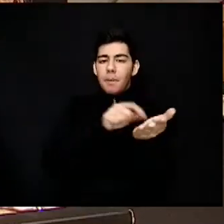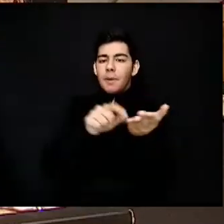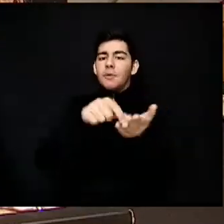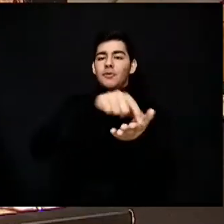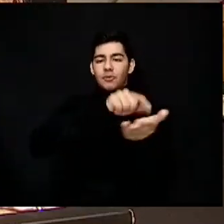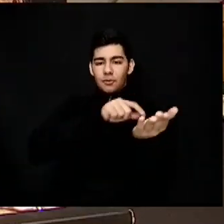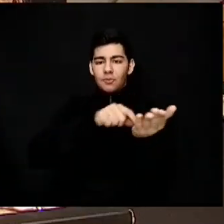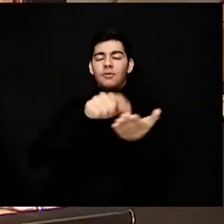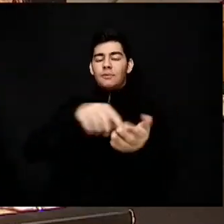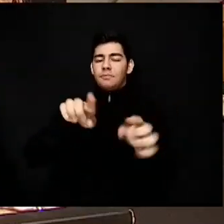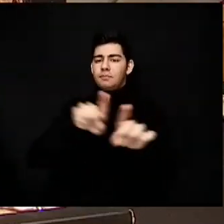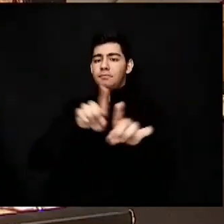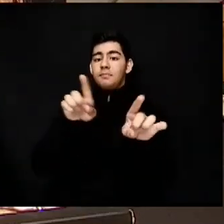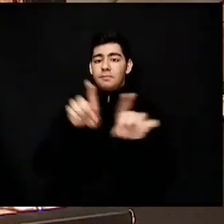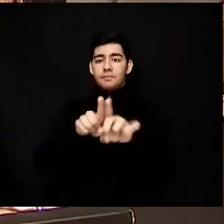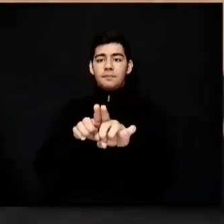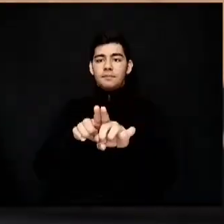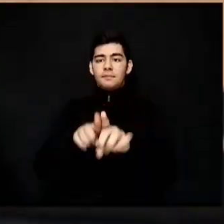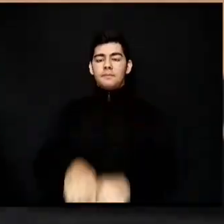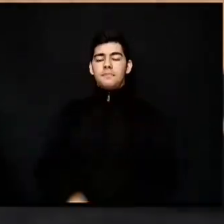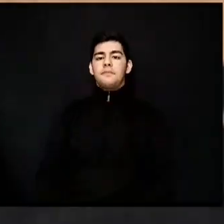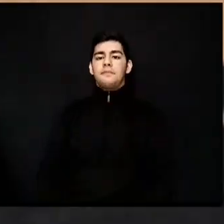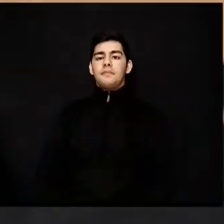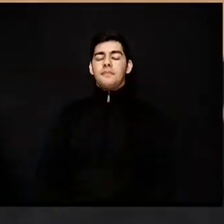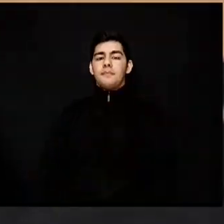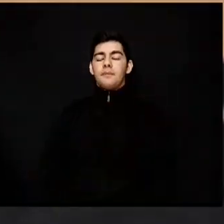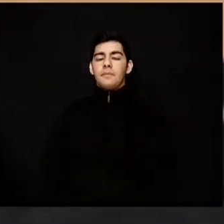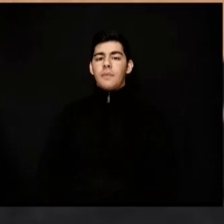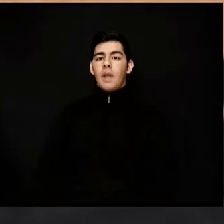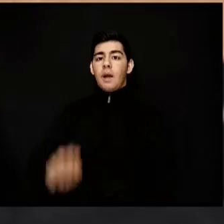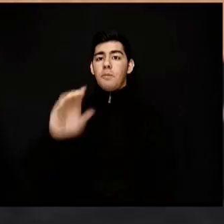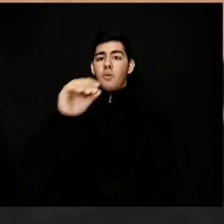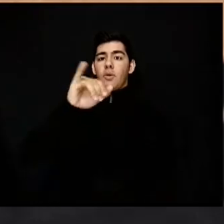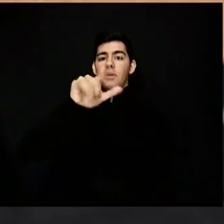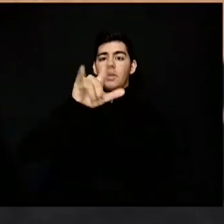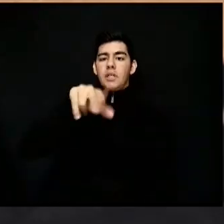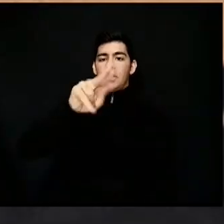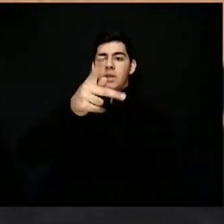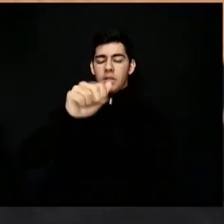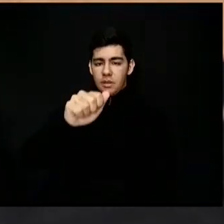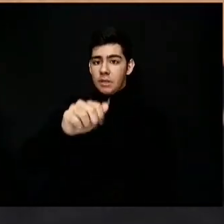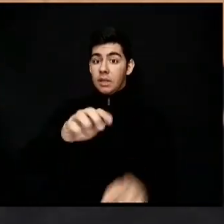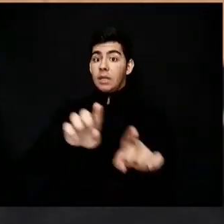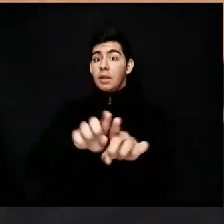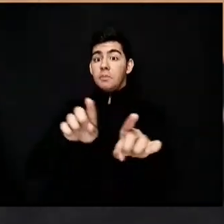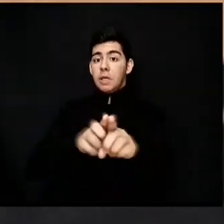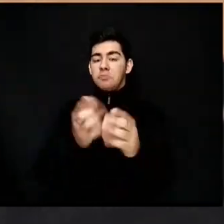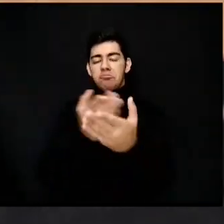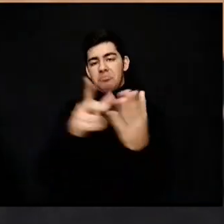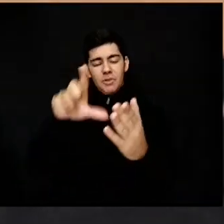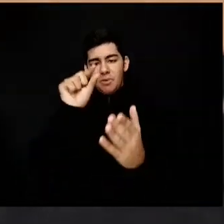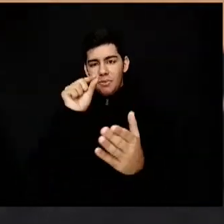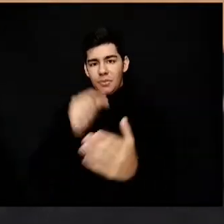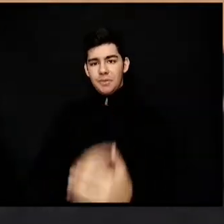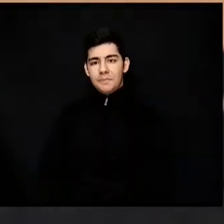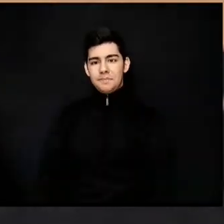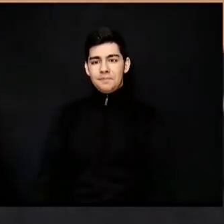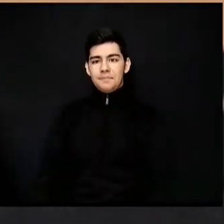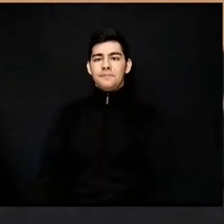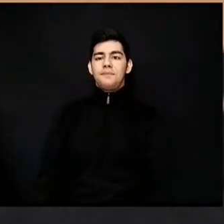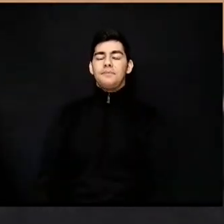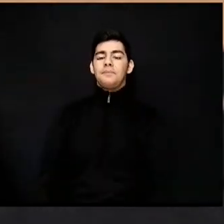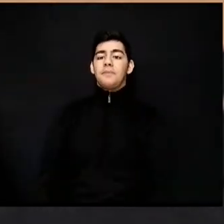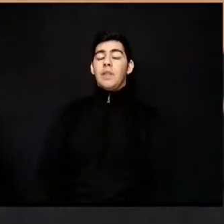E as bolinhas, esferas, de acordo com a preferência. E dessa vez nós vamos utilizar